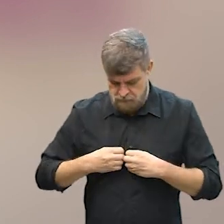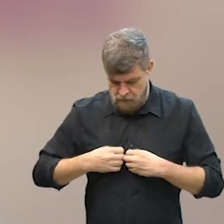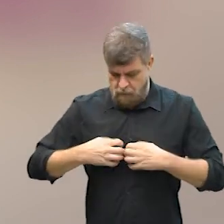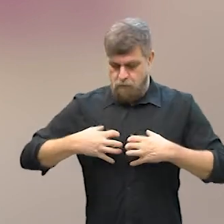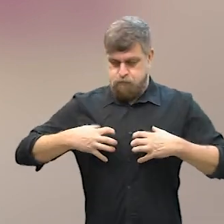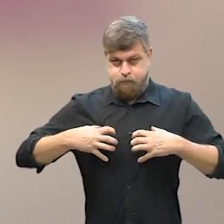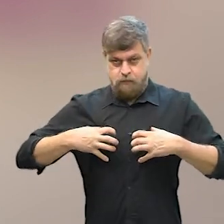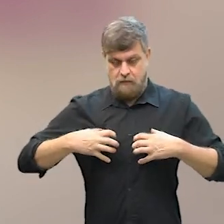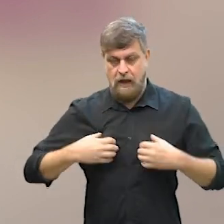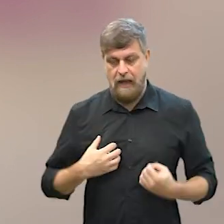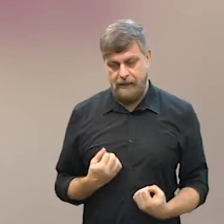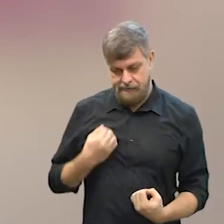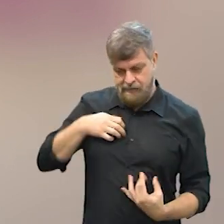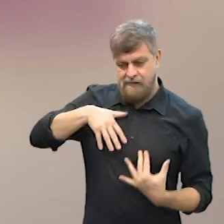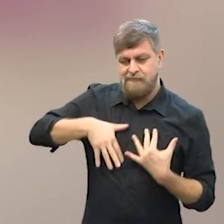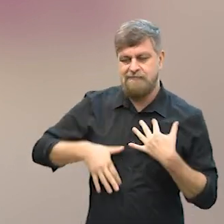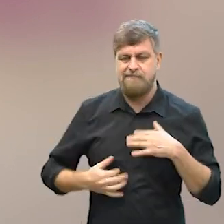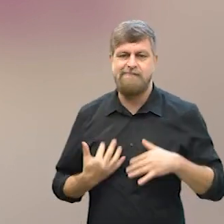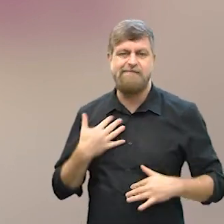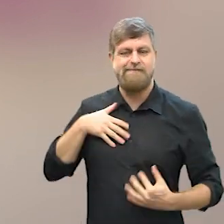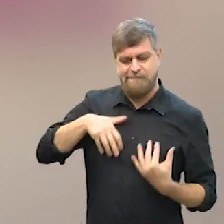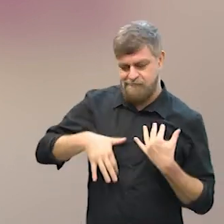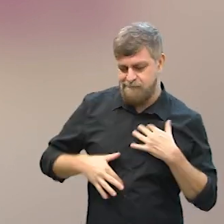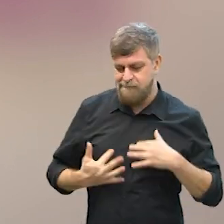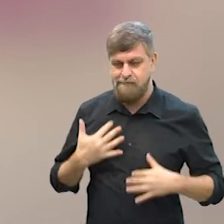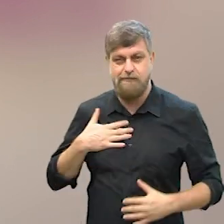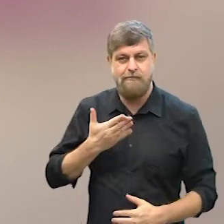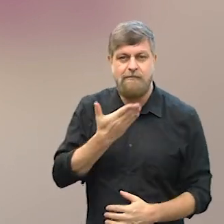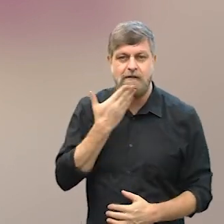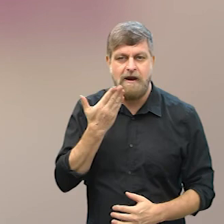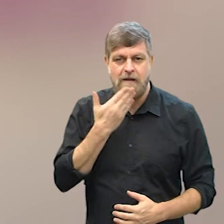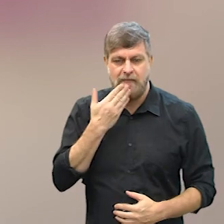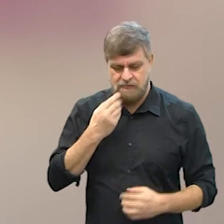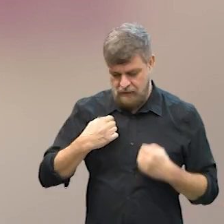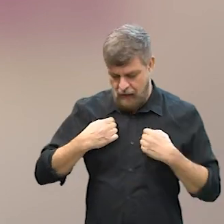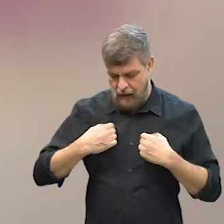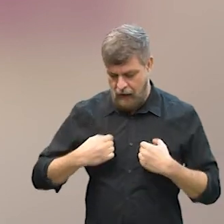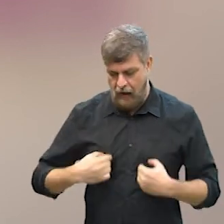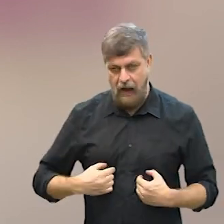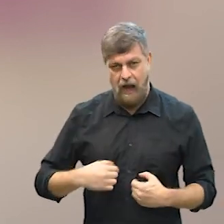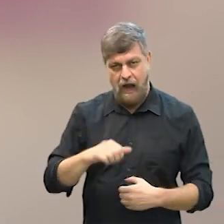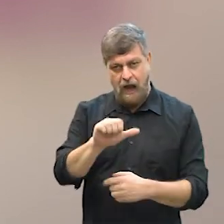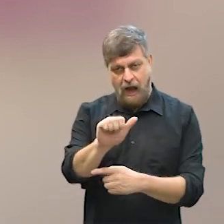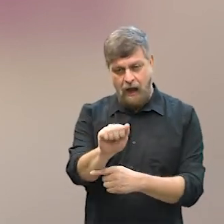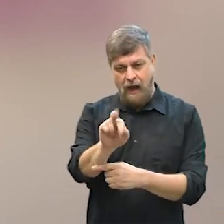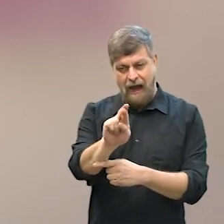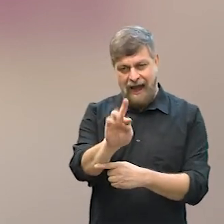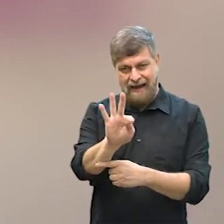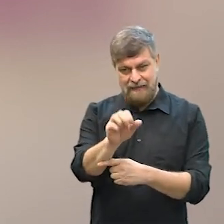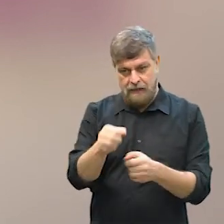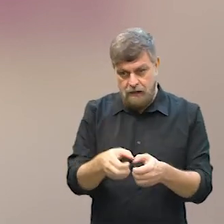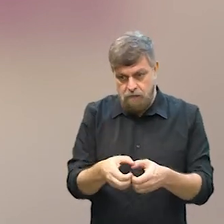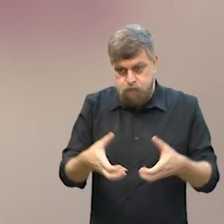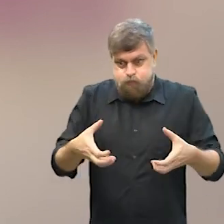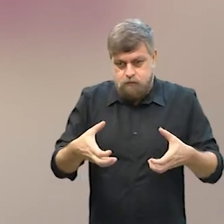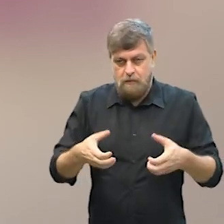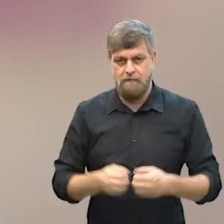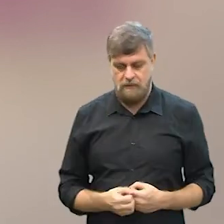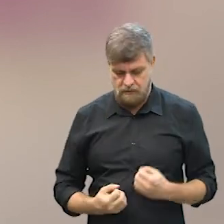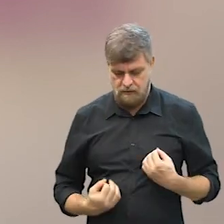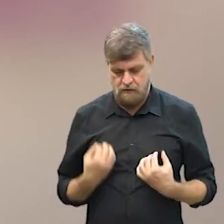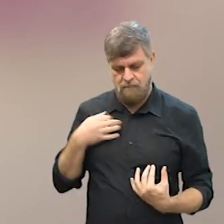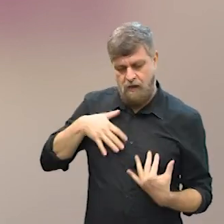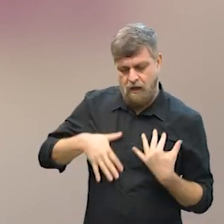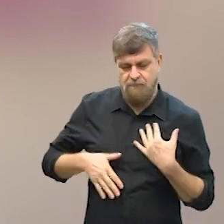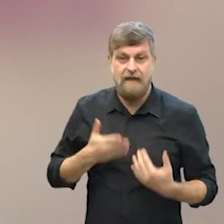vasodilatadoras, principalmente, que têm ação dilatadora dessas artérias e veias, reduzindo a resistência à